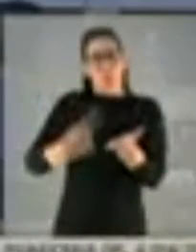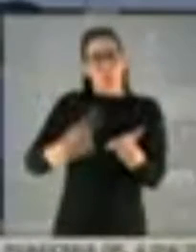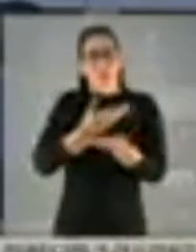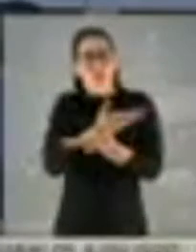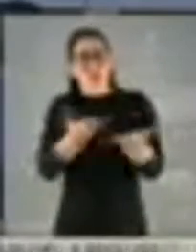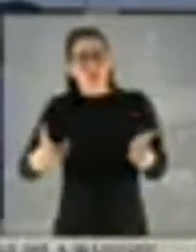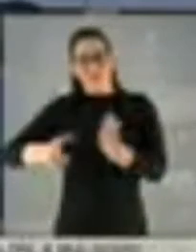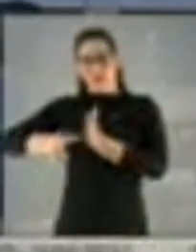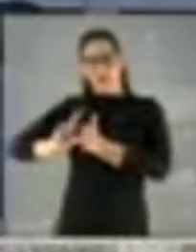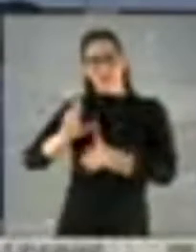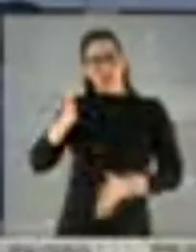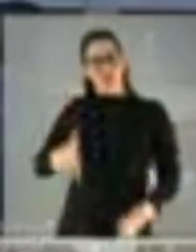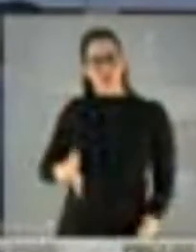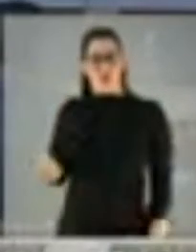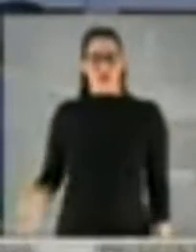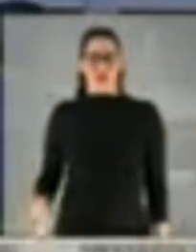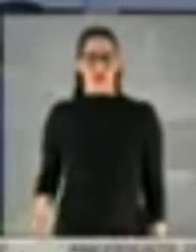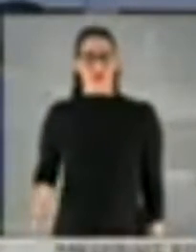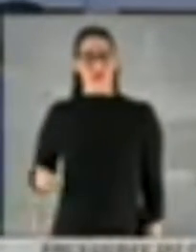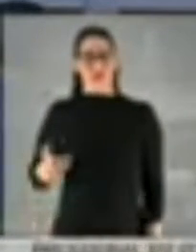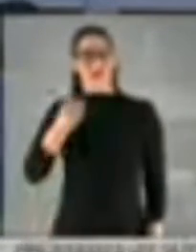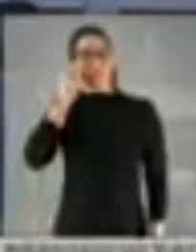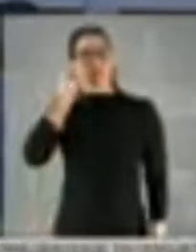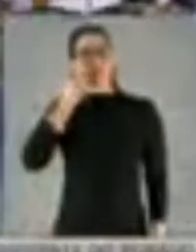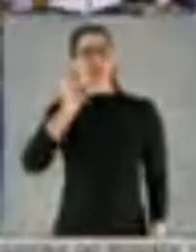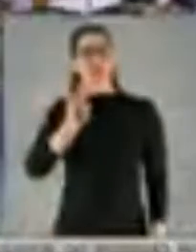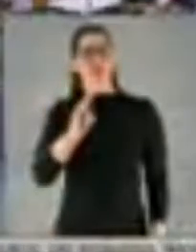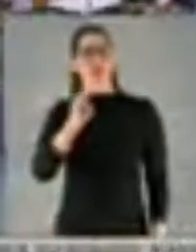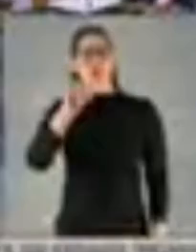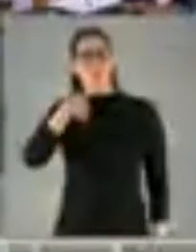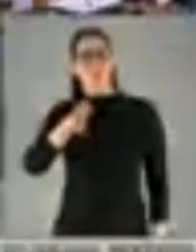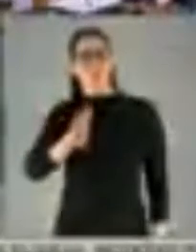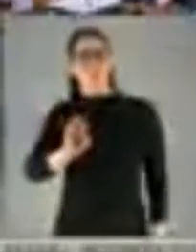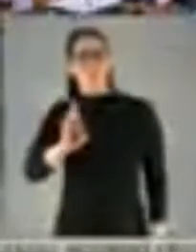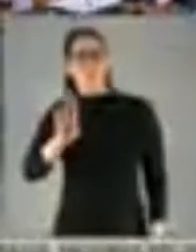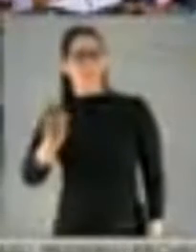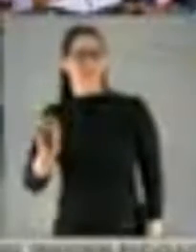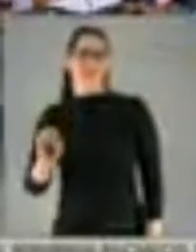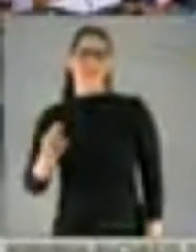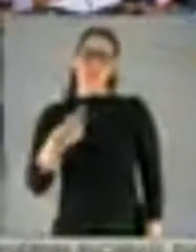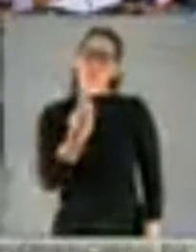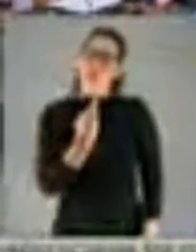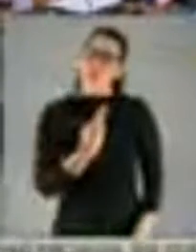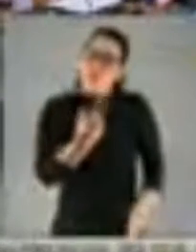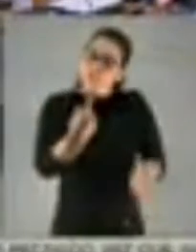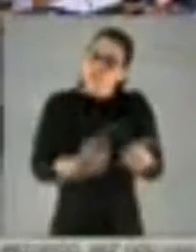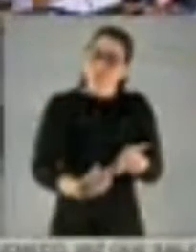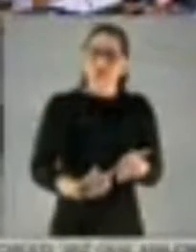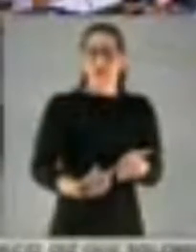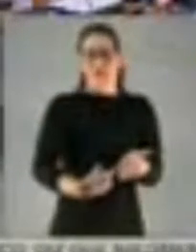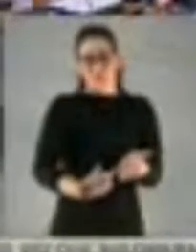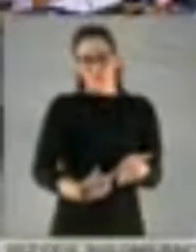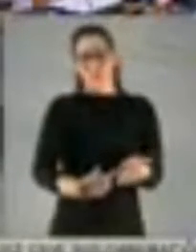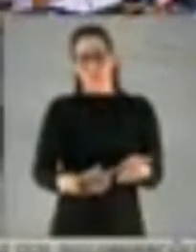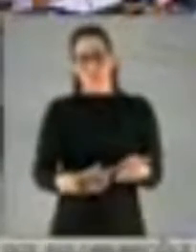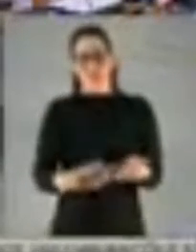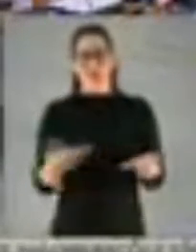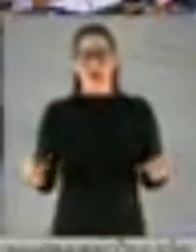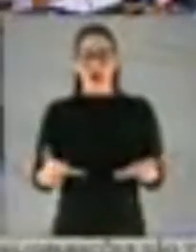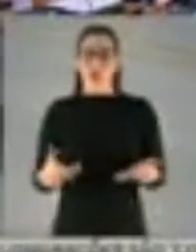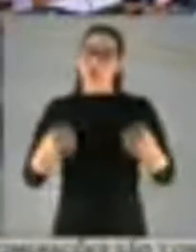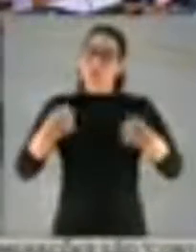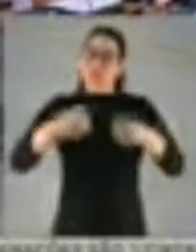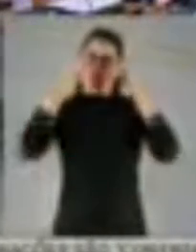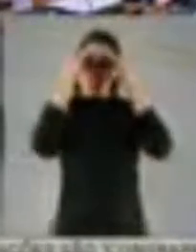vocês. Com Vossa Excelência, senador Humberto. Não, nós fizemos um acordo, senador Humberto. Vossa Excelência agora tem que cumprir o